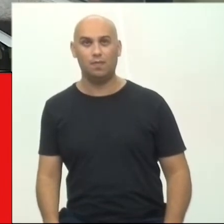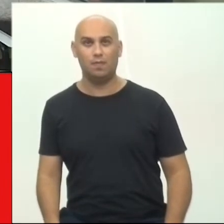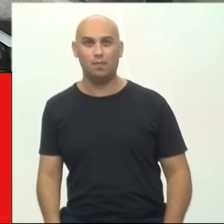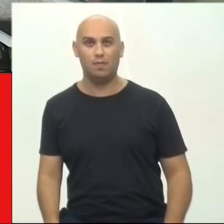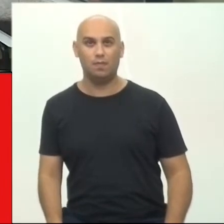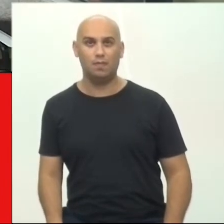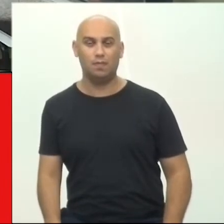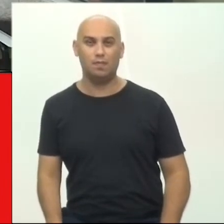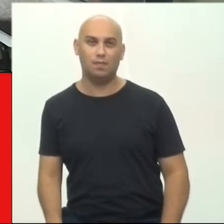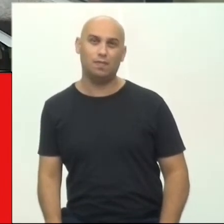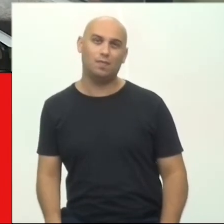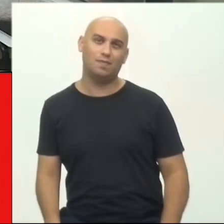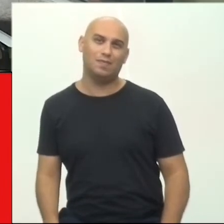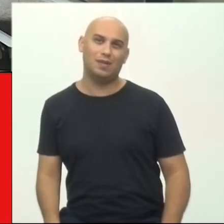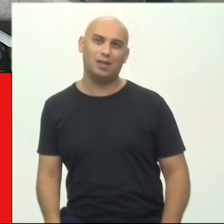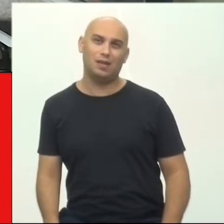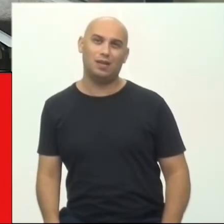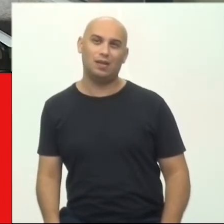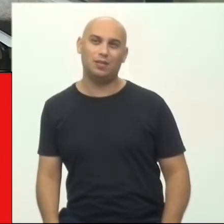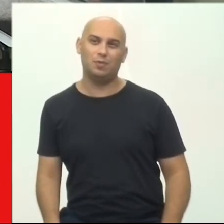Deu?